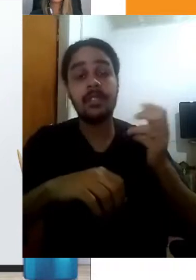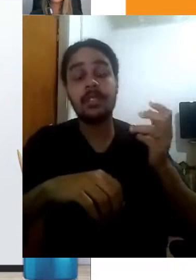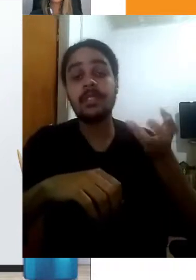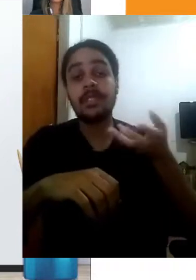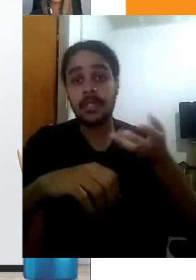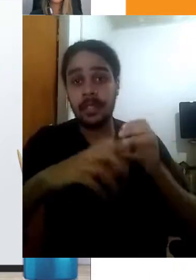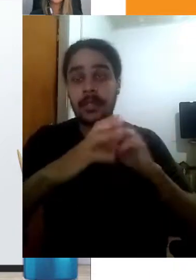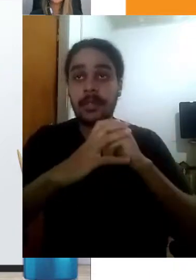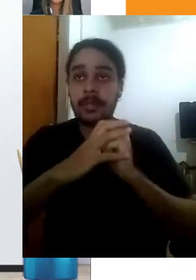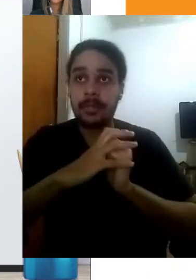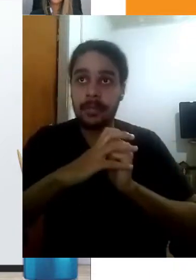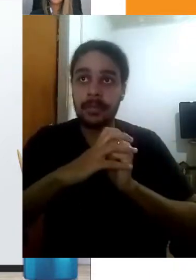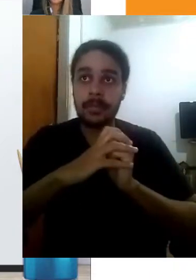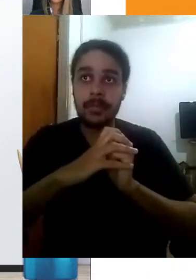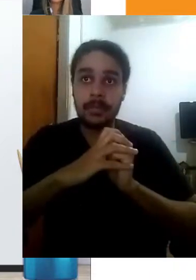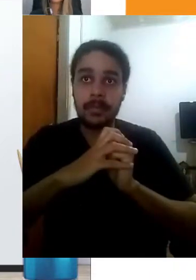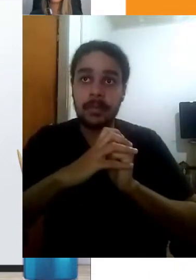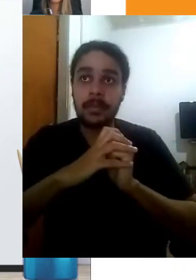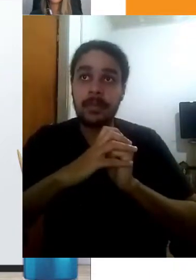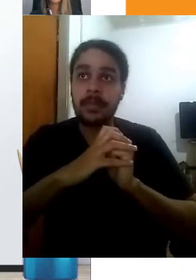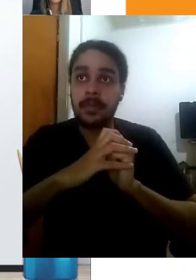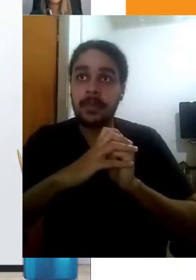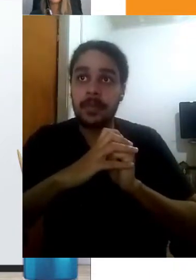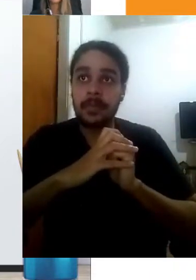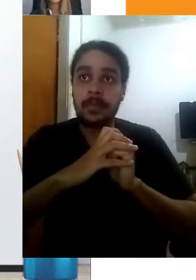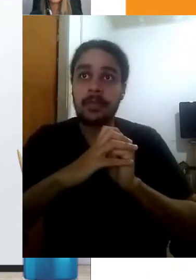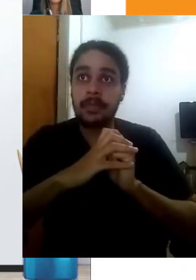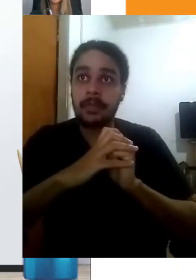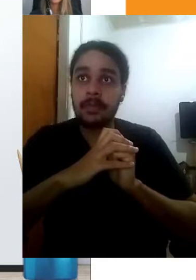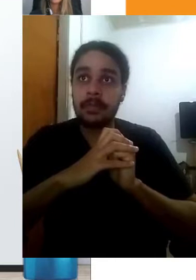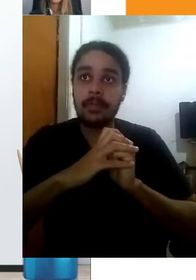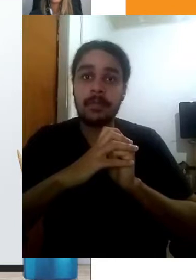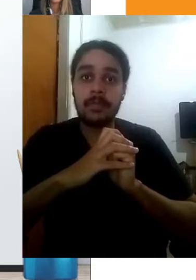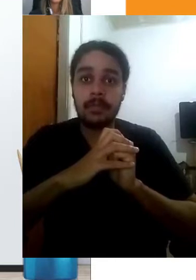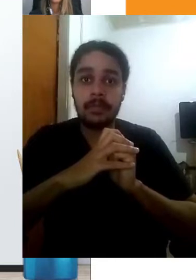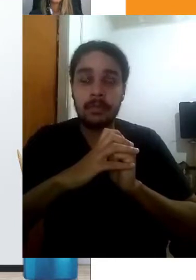se movimenta em y. Ele não se movimenta em y, ele só se movimenta em x.